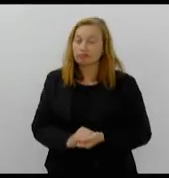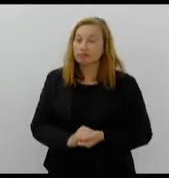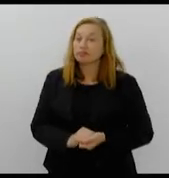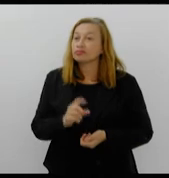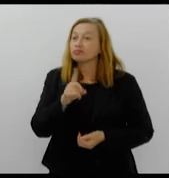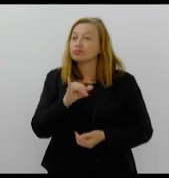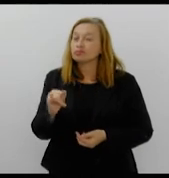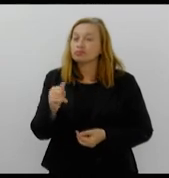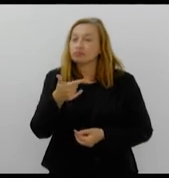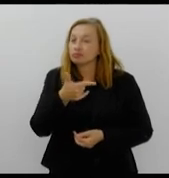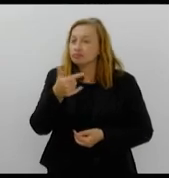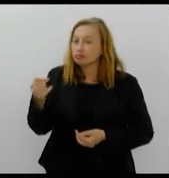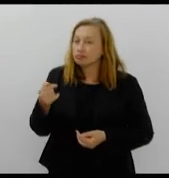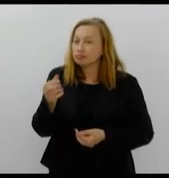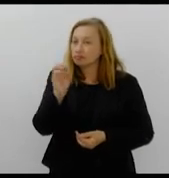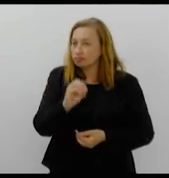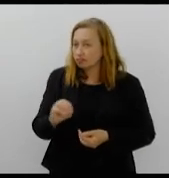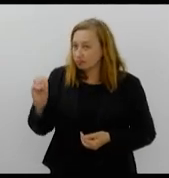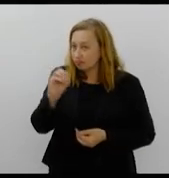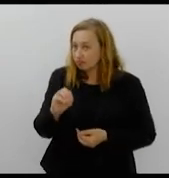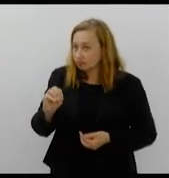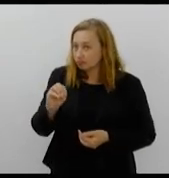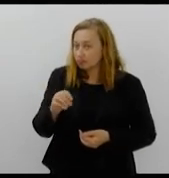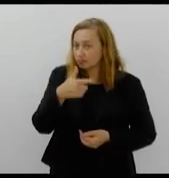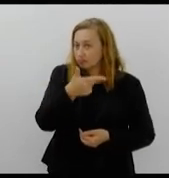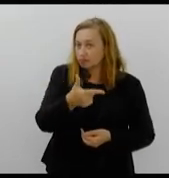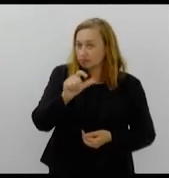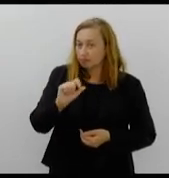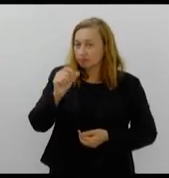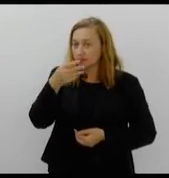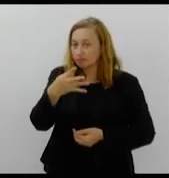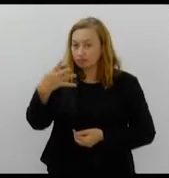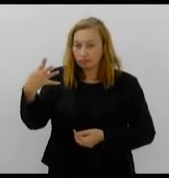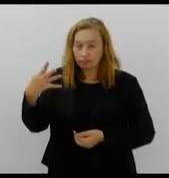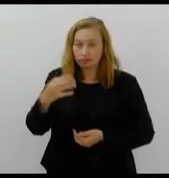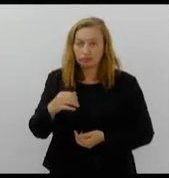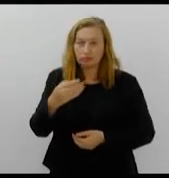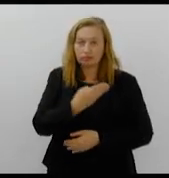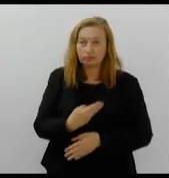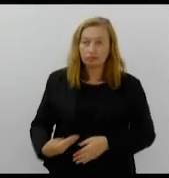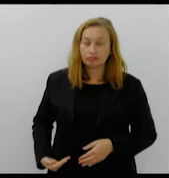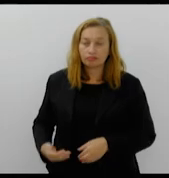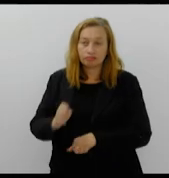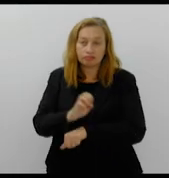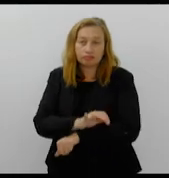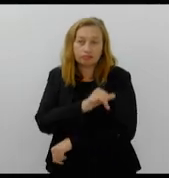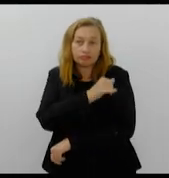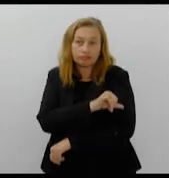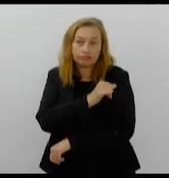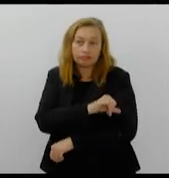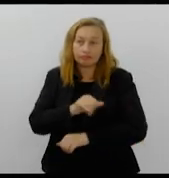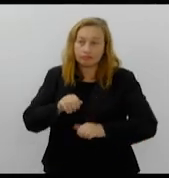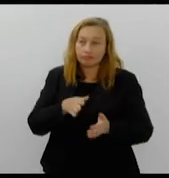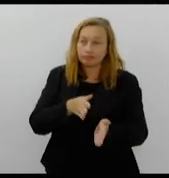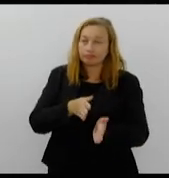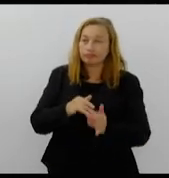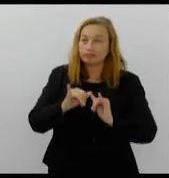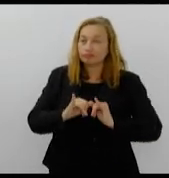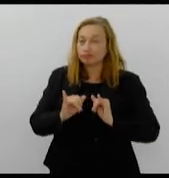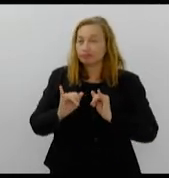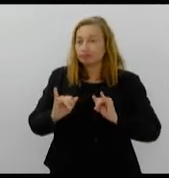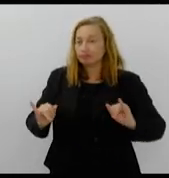dia 17 de outubro de 2024, o governo do Estado do Rio de Janeiro publicou o decreto